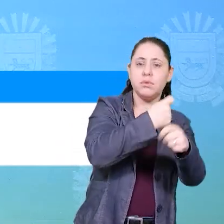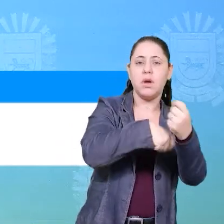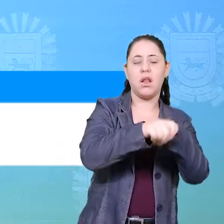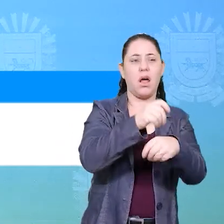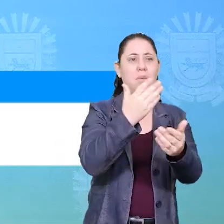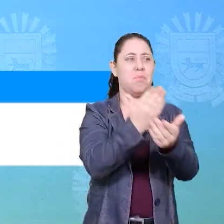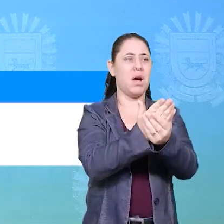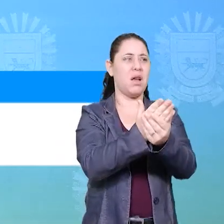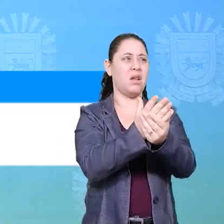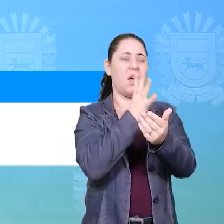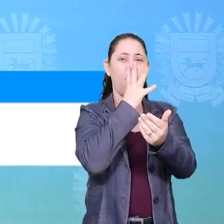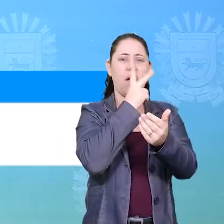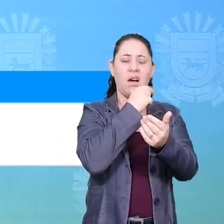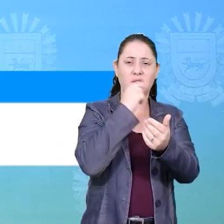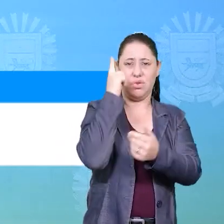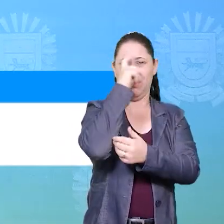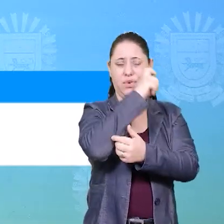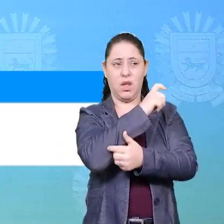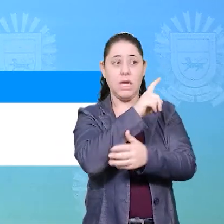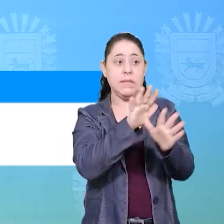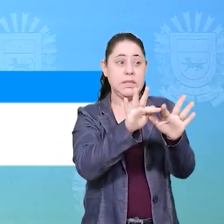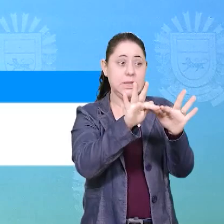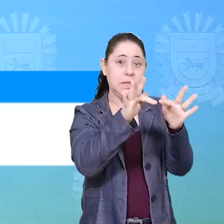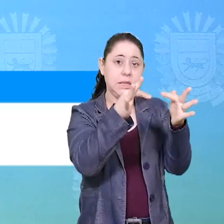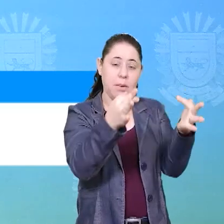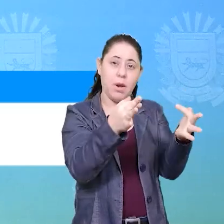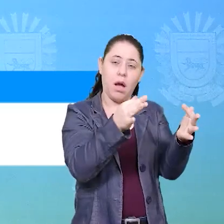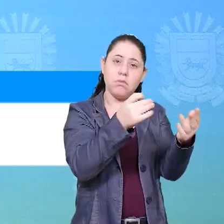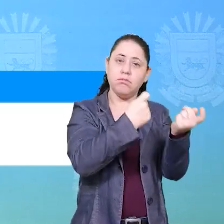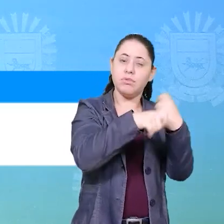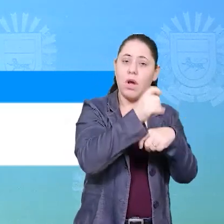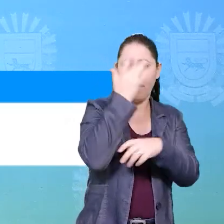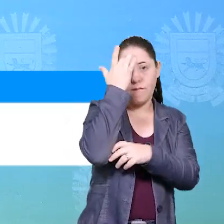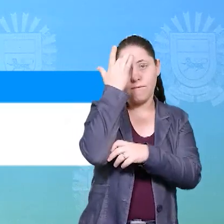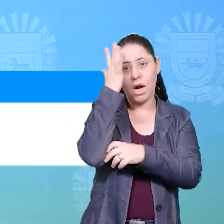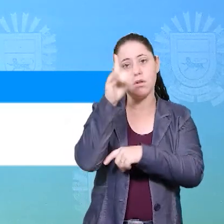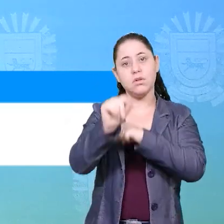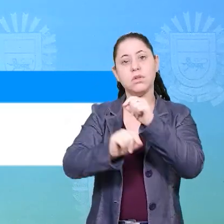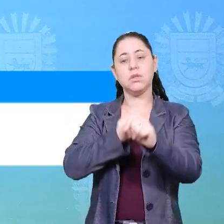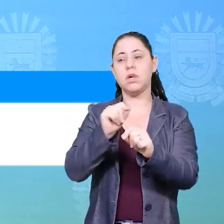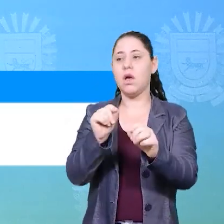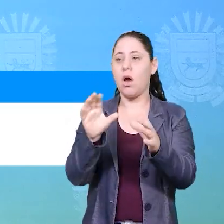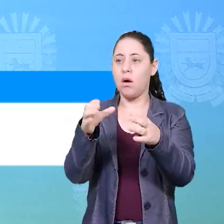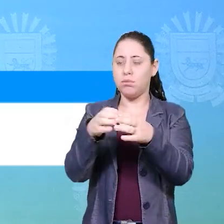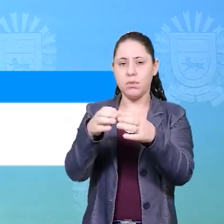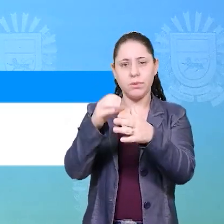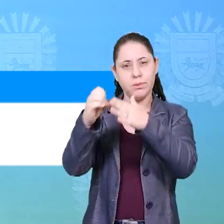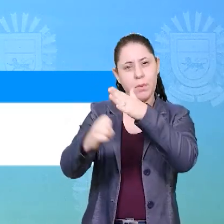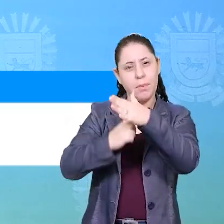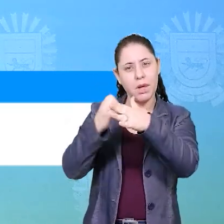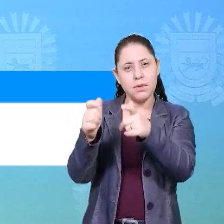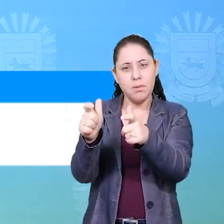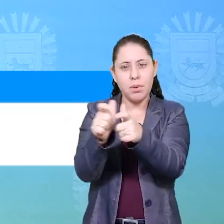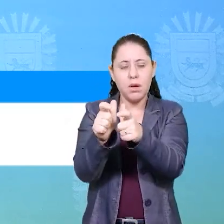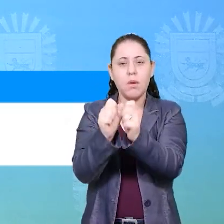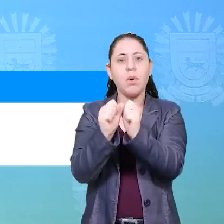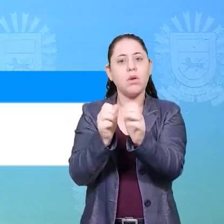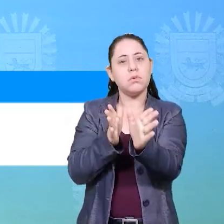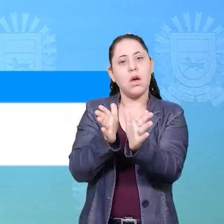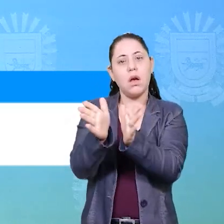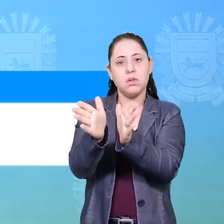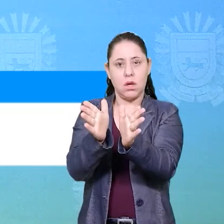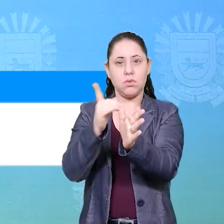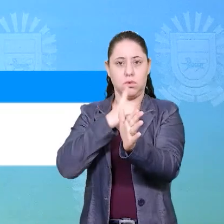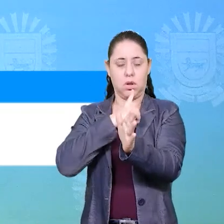de procedimentos, a desburocratização, simplifica também ou facilita que essas pequenas